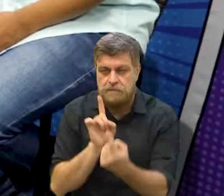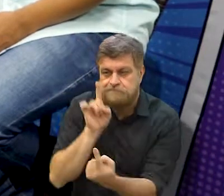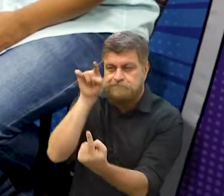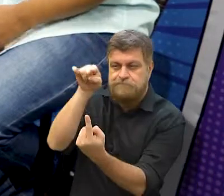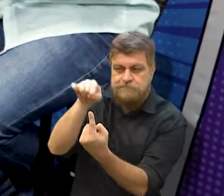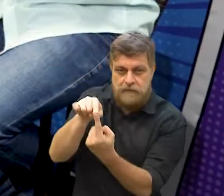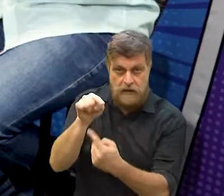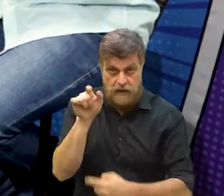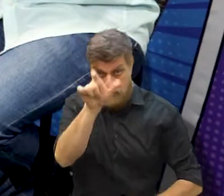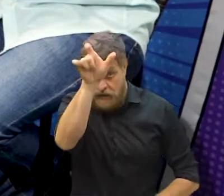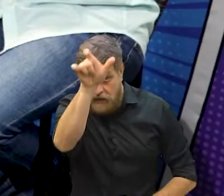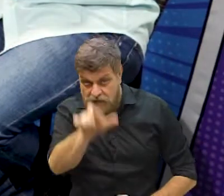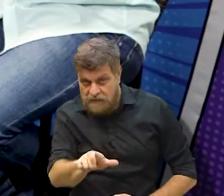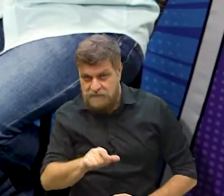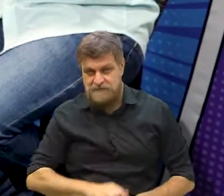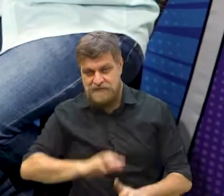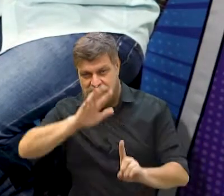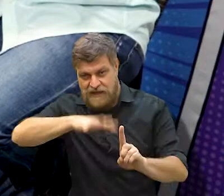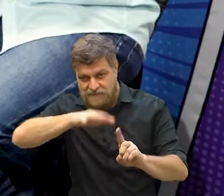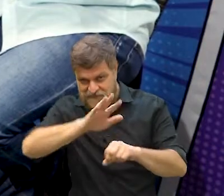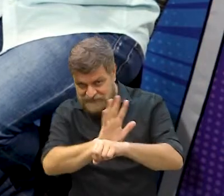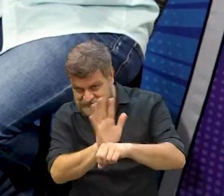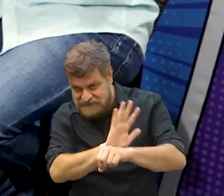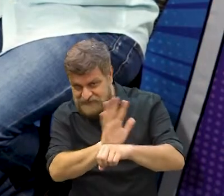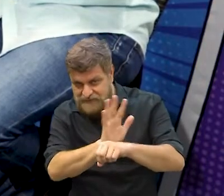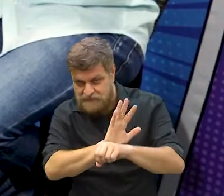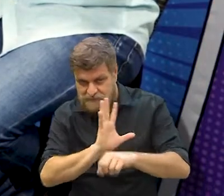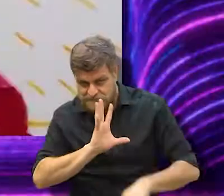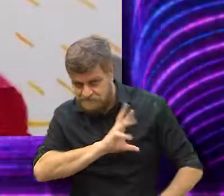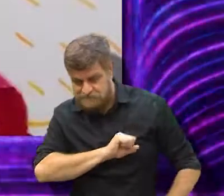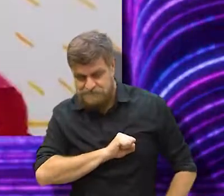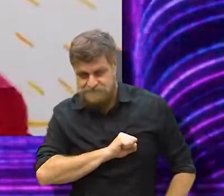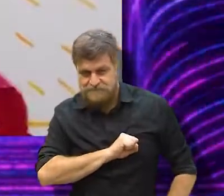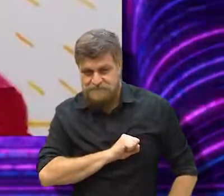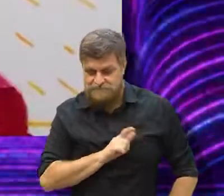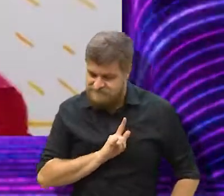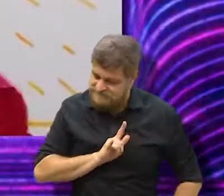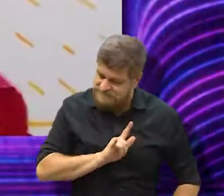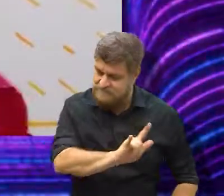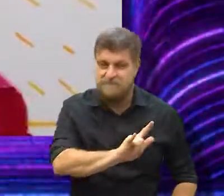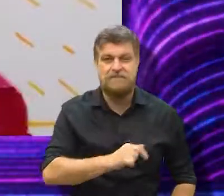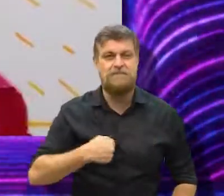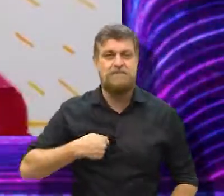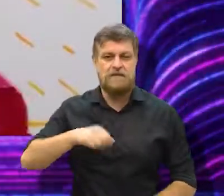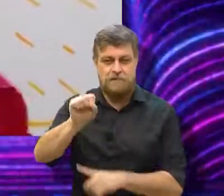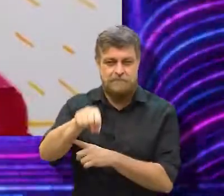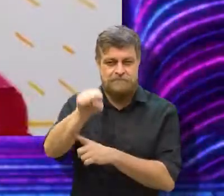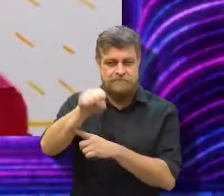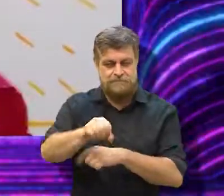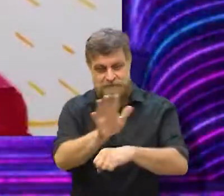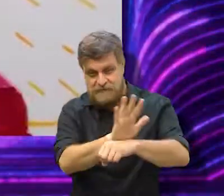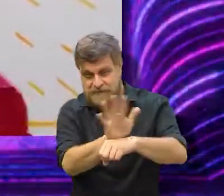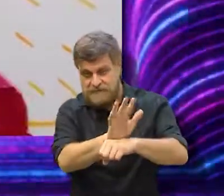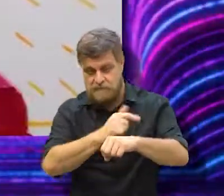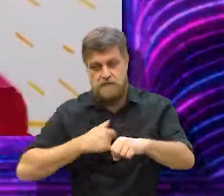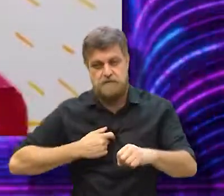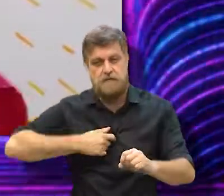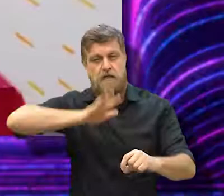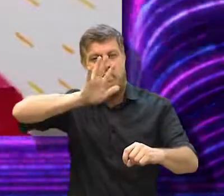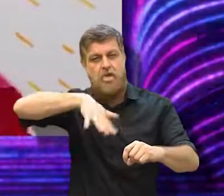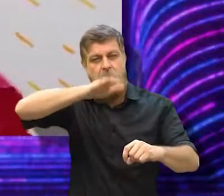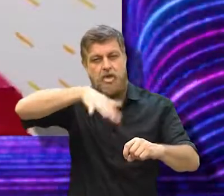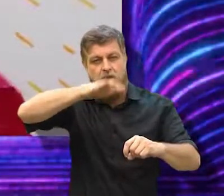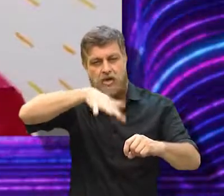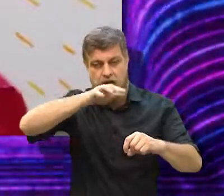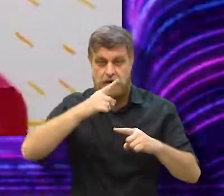está escrevendo. Então, você é fã de cinema? Eu sou muito fã de cinema. Eu sou muito fã. O cinema, eu